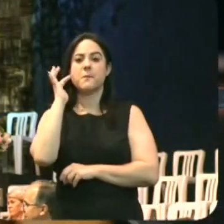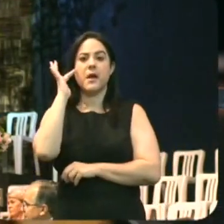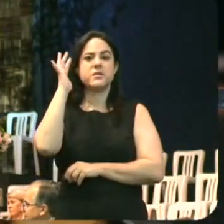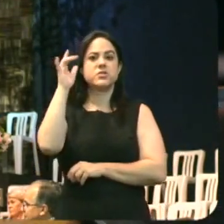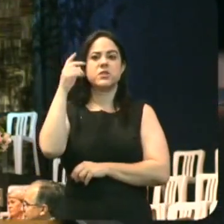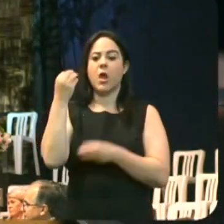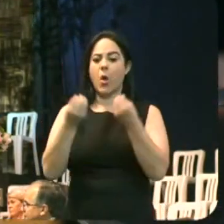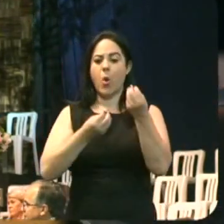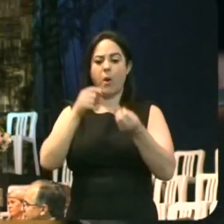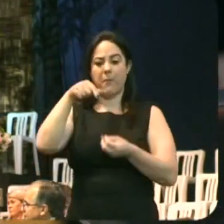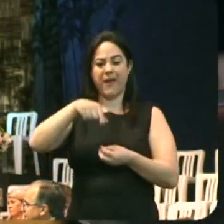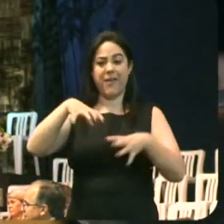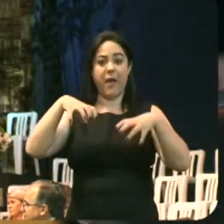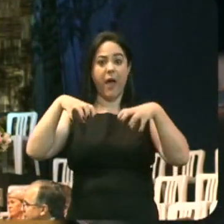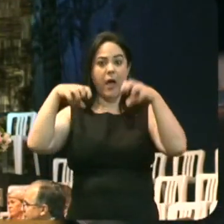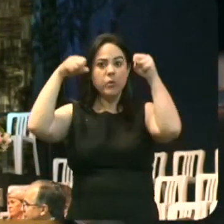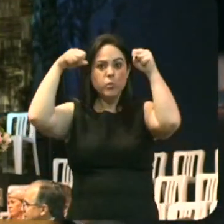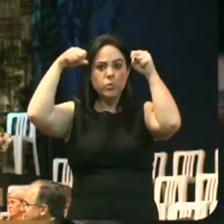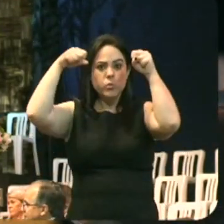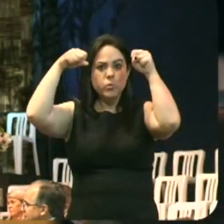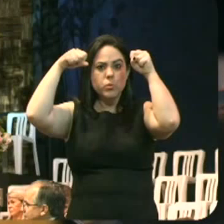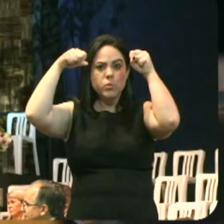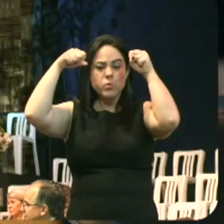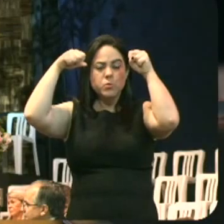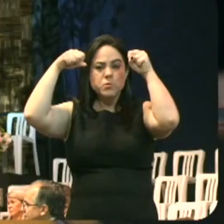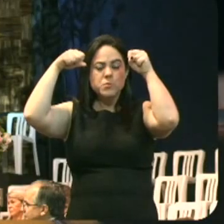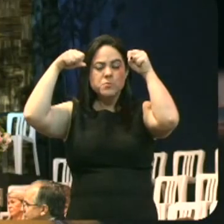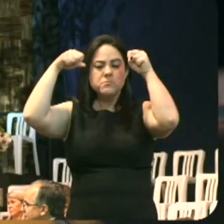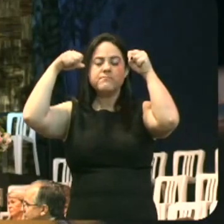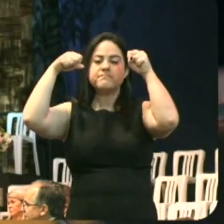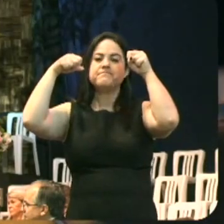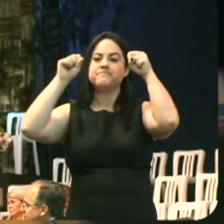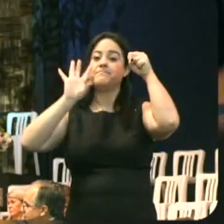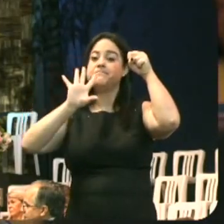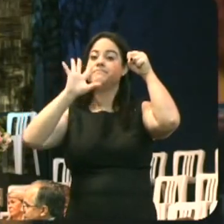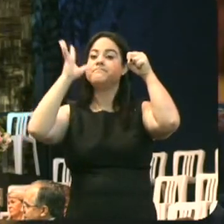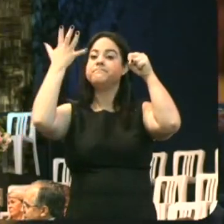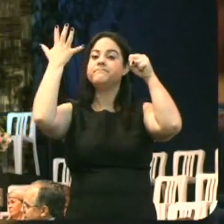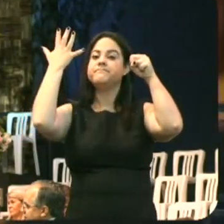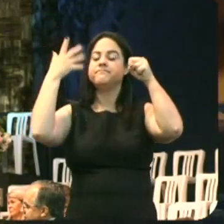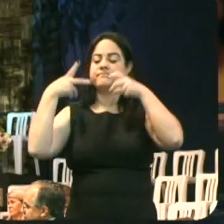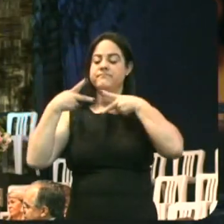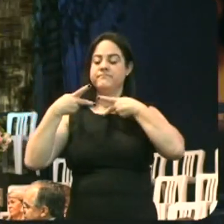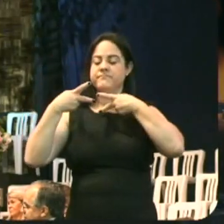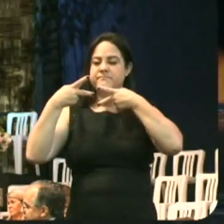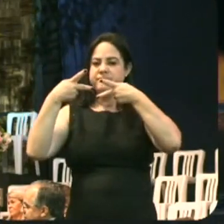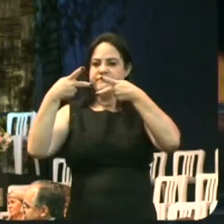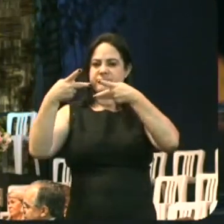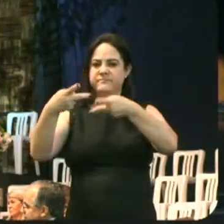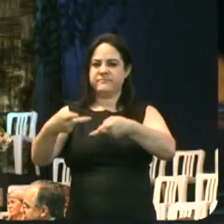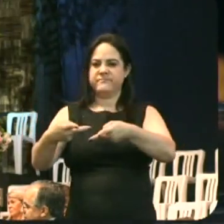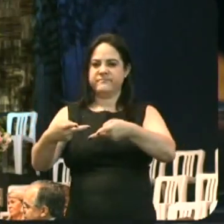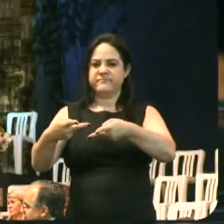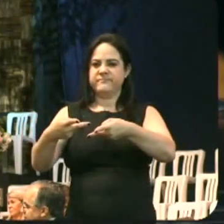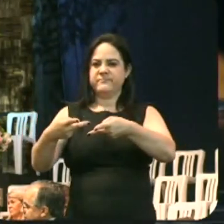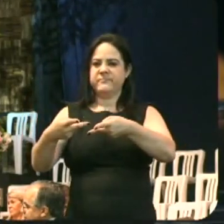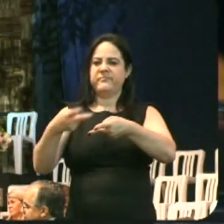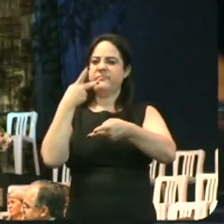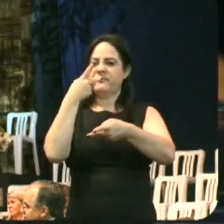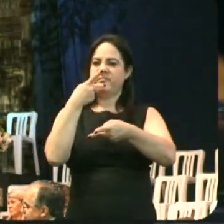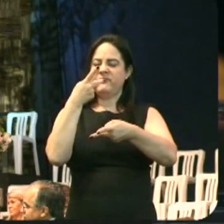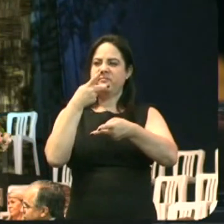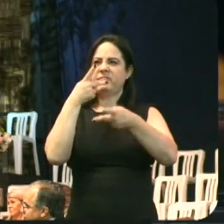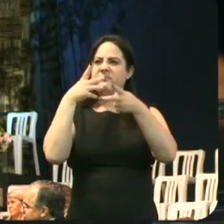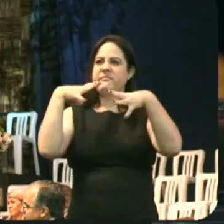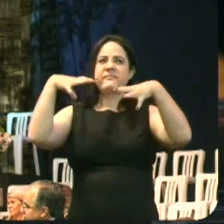da escuridão que é aqui. E aí, num determinado momento da visita guiada, ele mandava